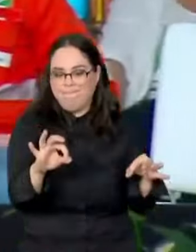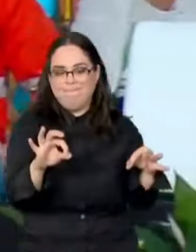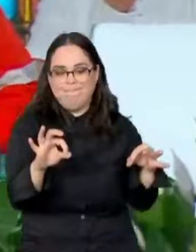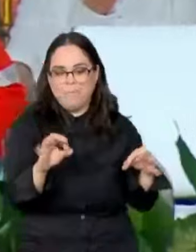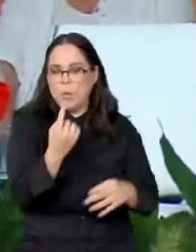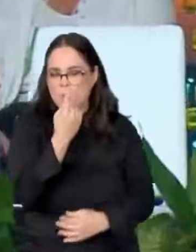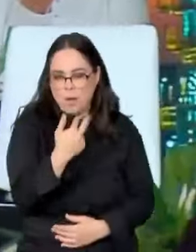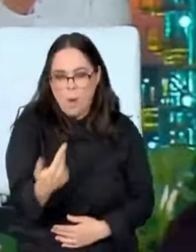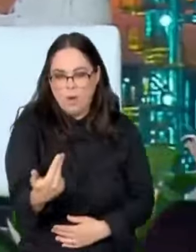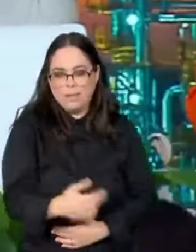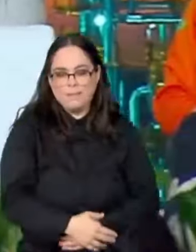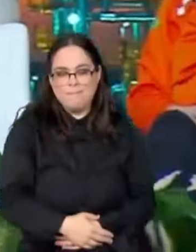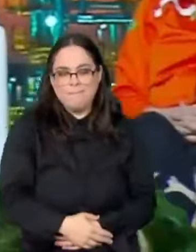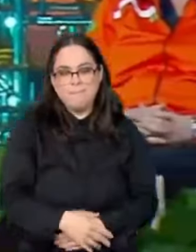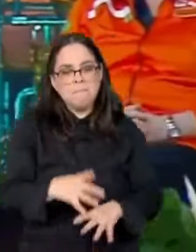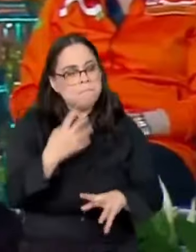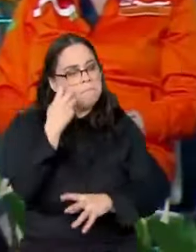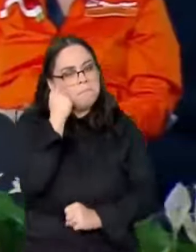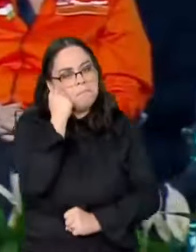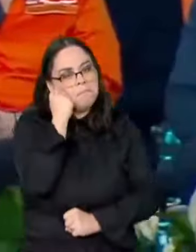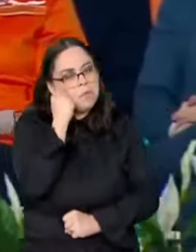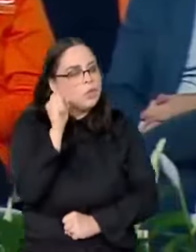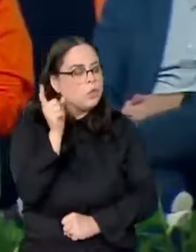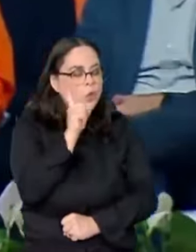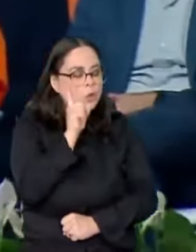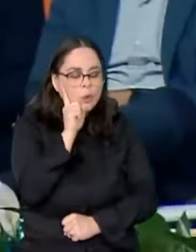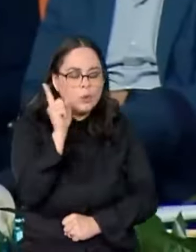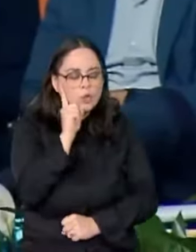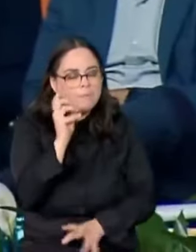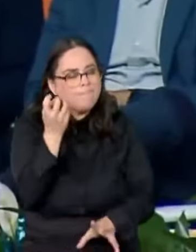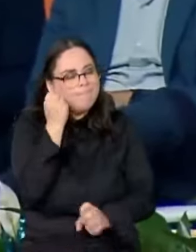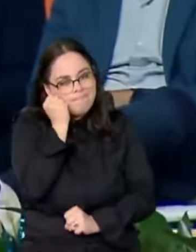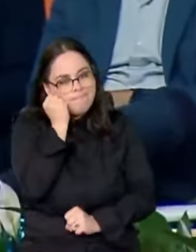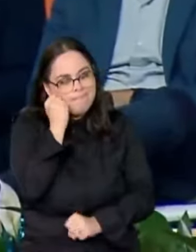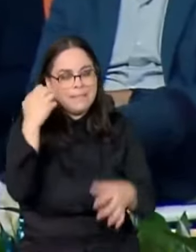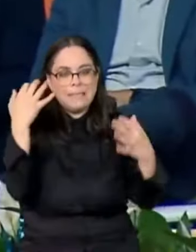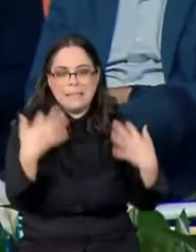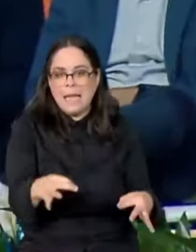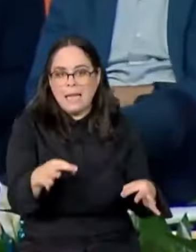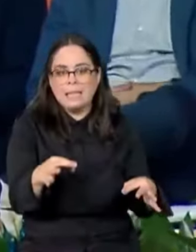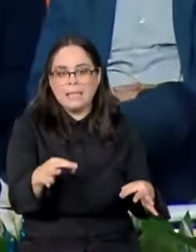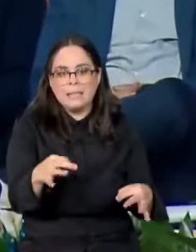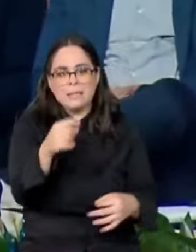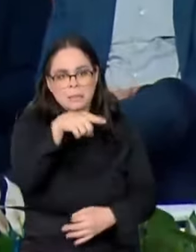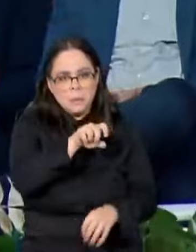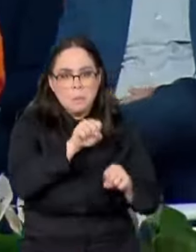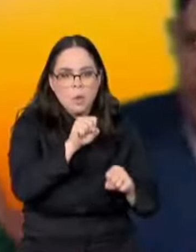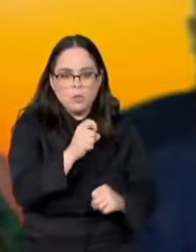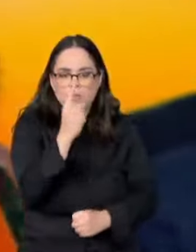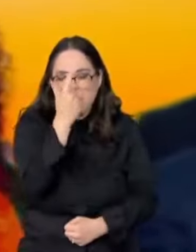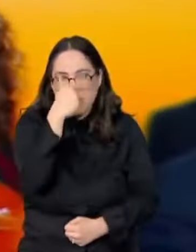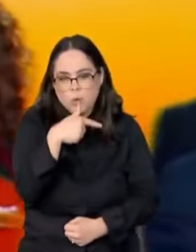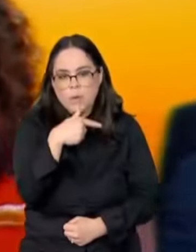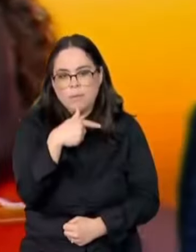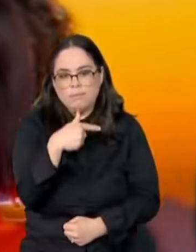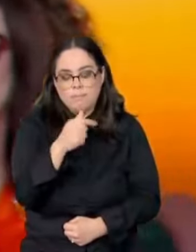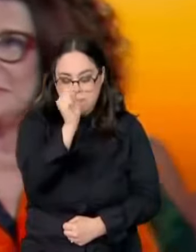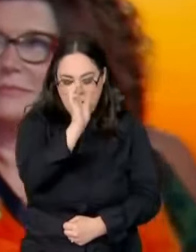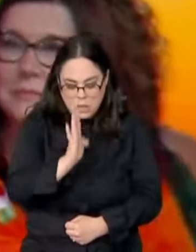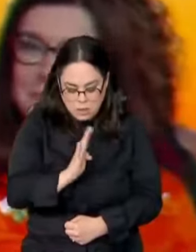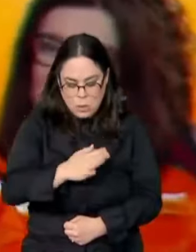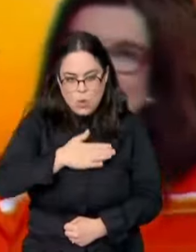coisa, pode dormir todo dia, Magda, tendo certeza que pode ter um brasileiro